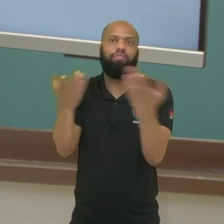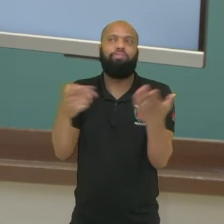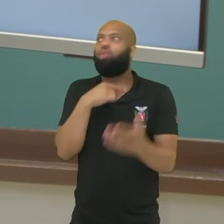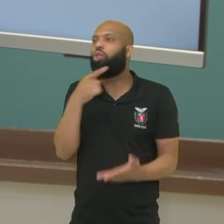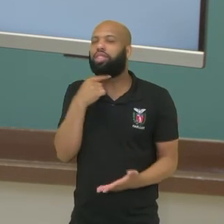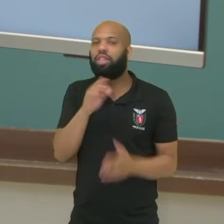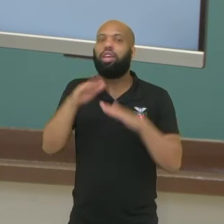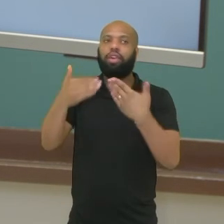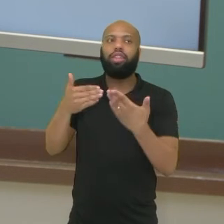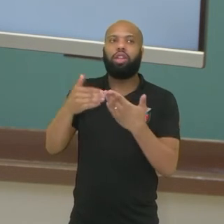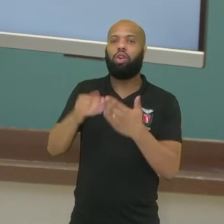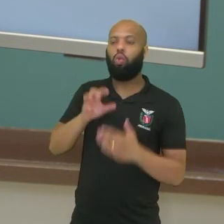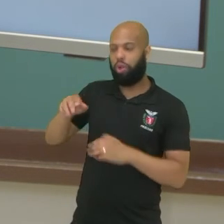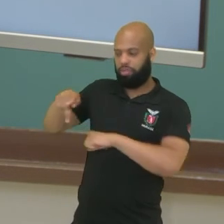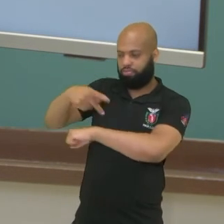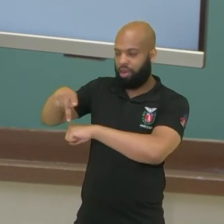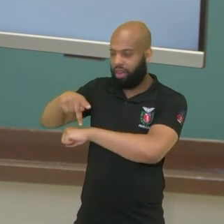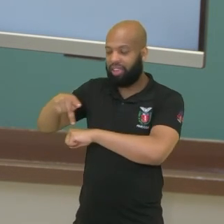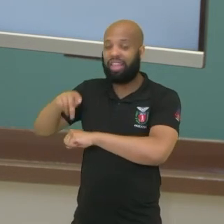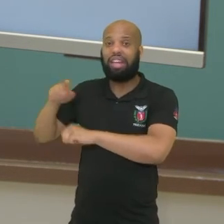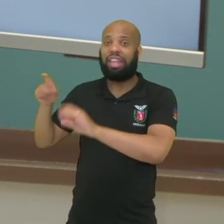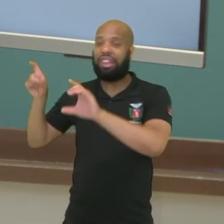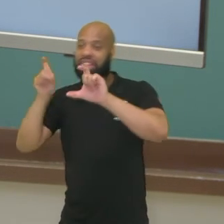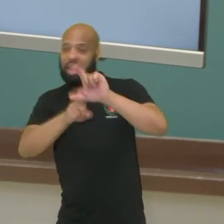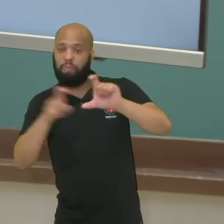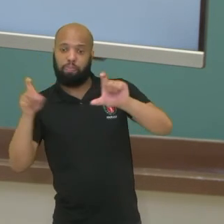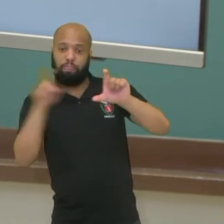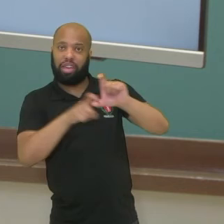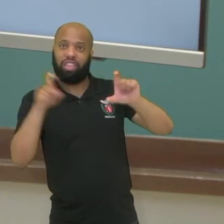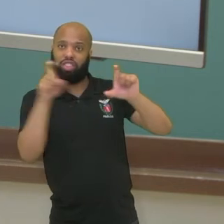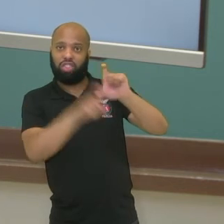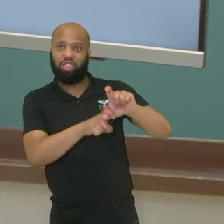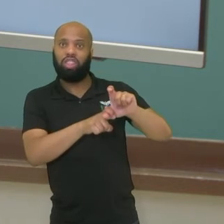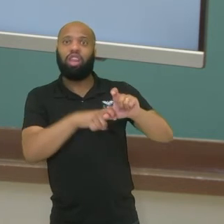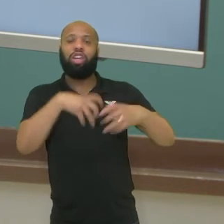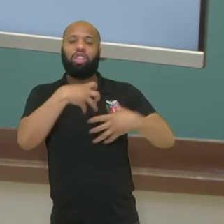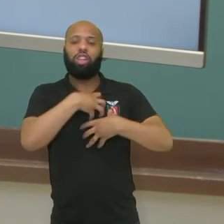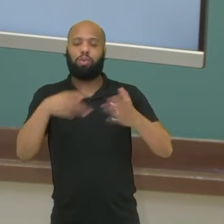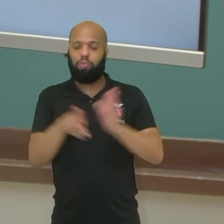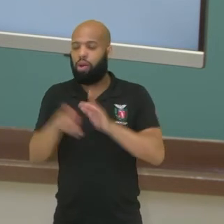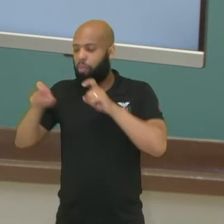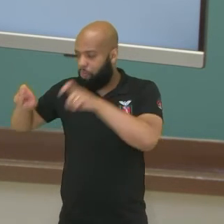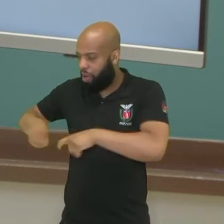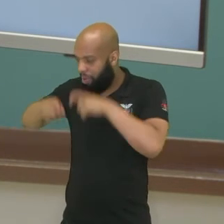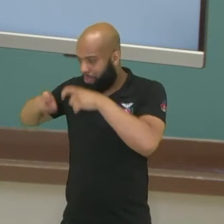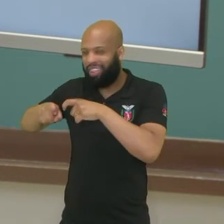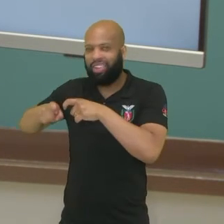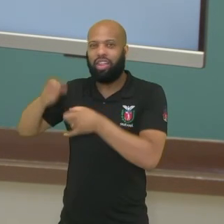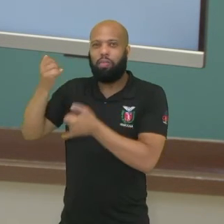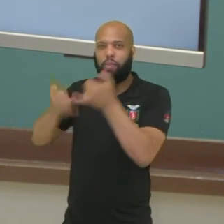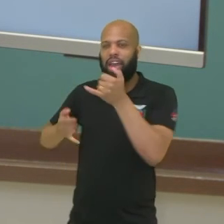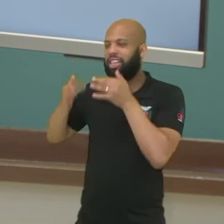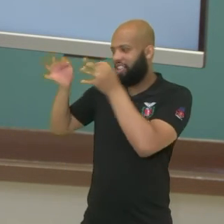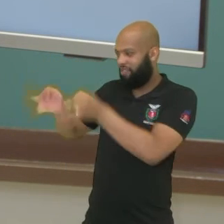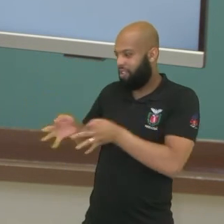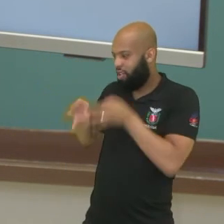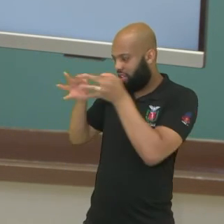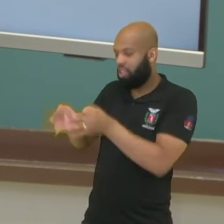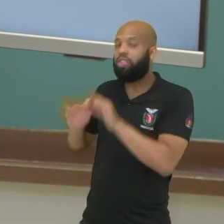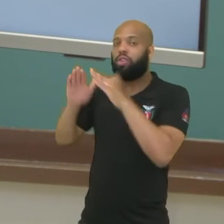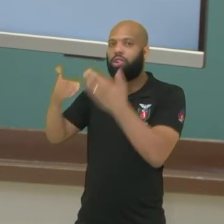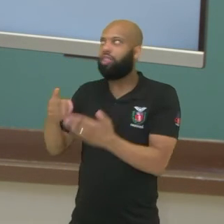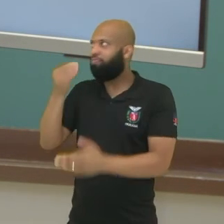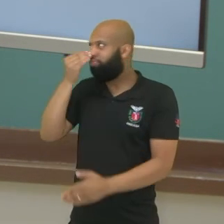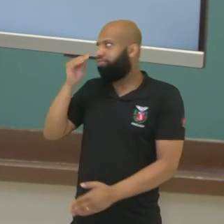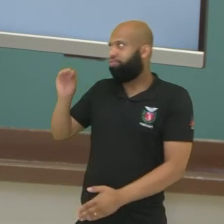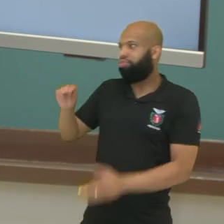matéria-prima. Como esses países dependiam, né, na grande maioria eram agrários ainda e semifeudais, eles furam o bloqueio continental, têm